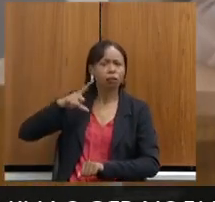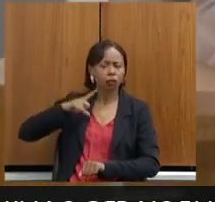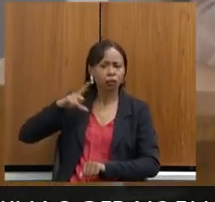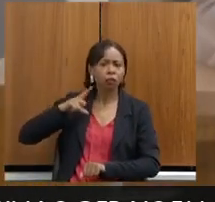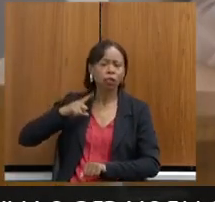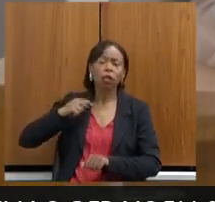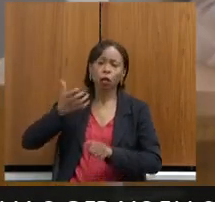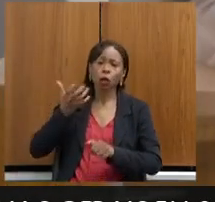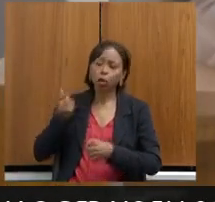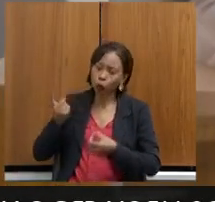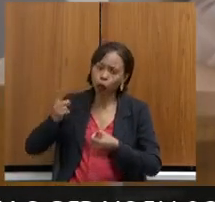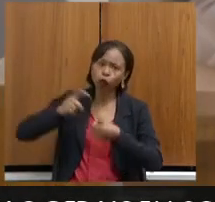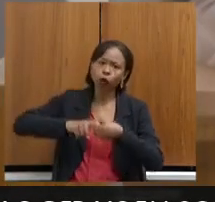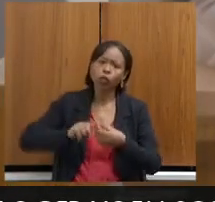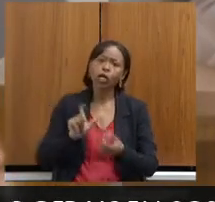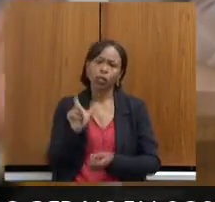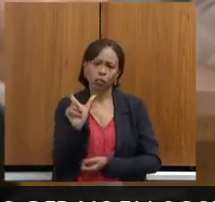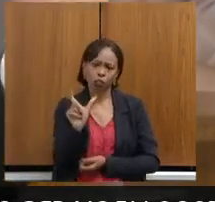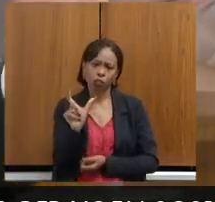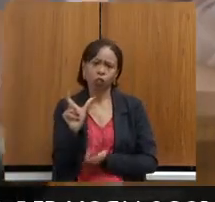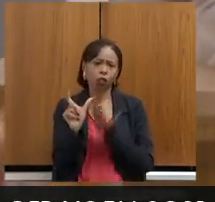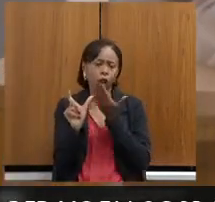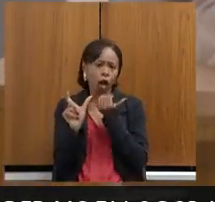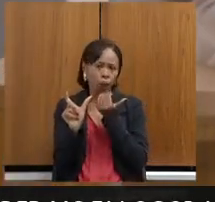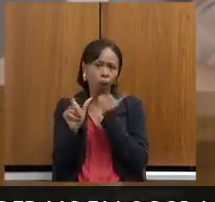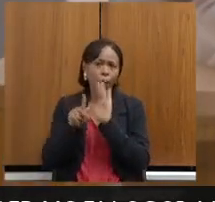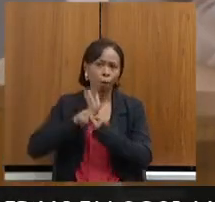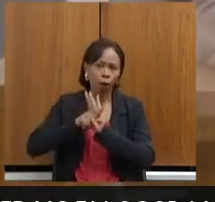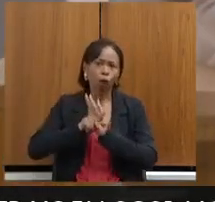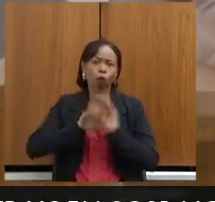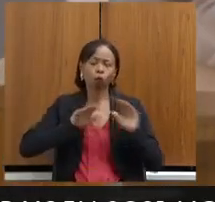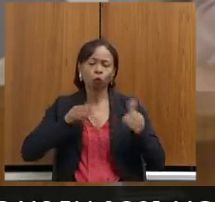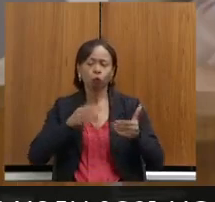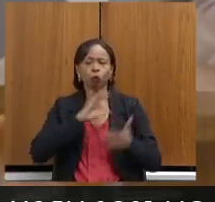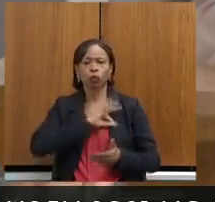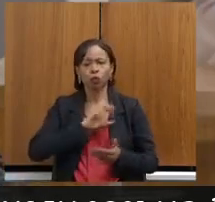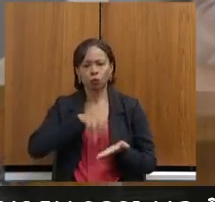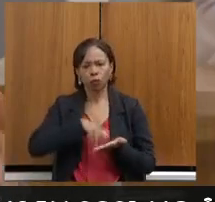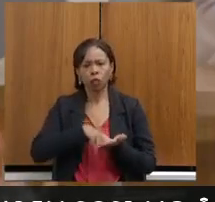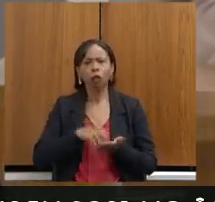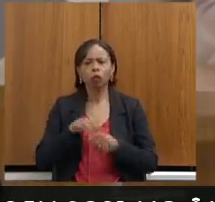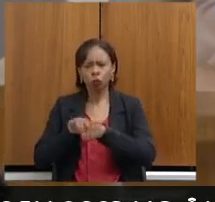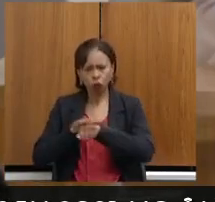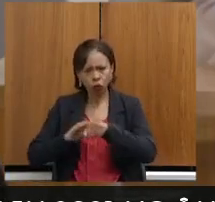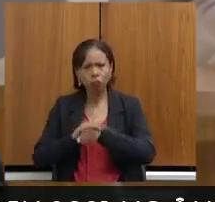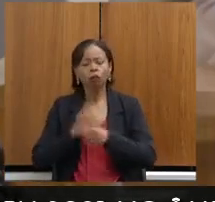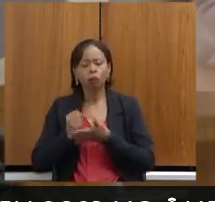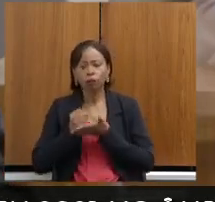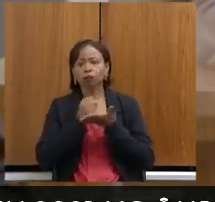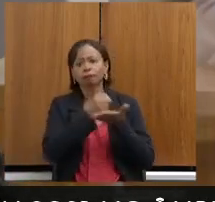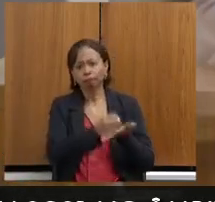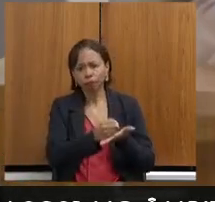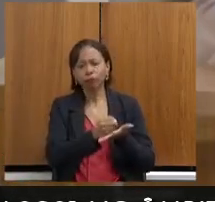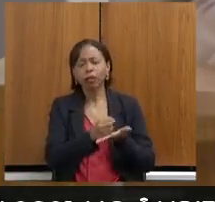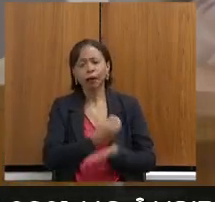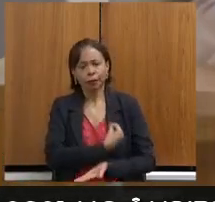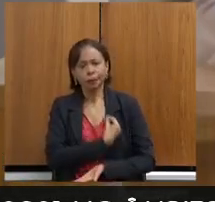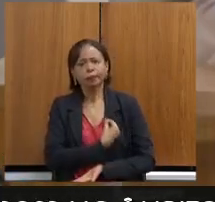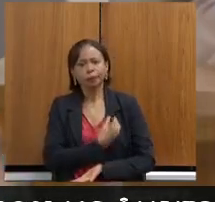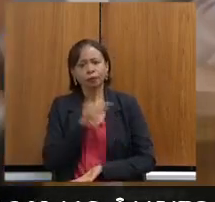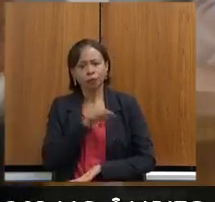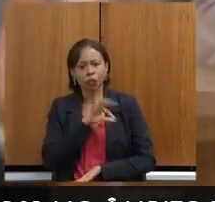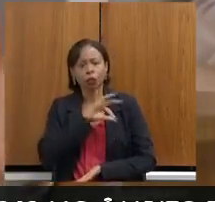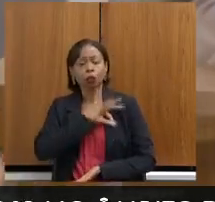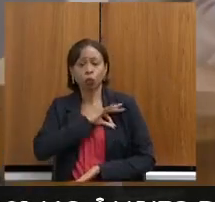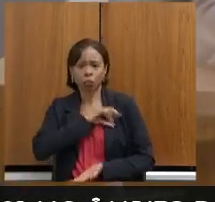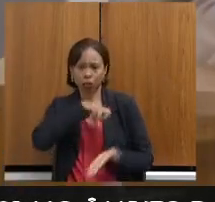gostaria que isso se eu trabalhasse de sentido nós já conversamos existe uma uma intenção de ajudar e melhorar a vida do policial penal